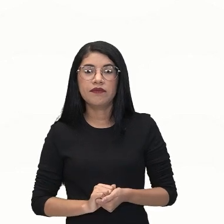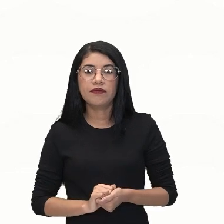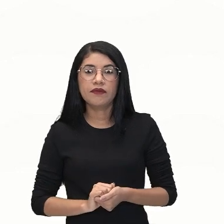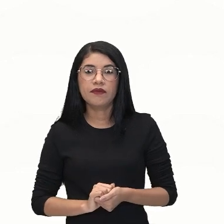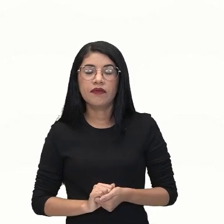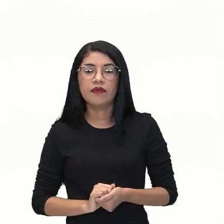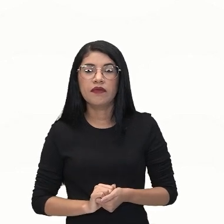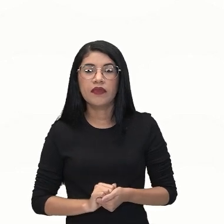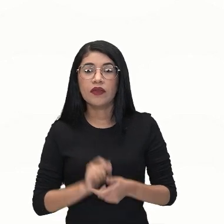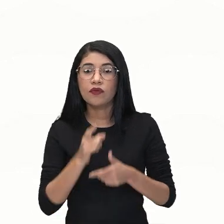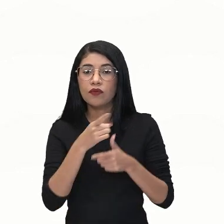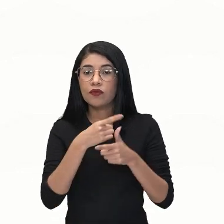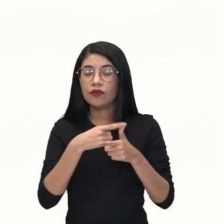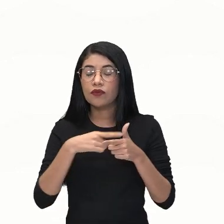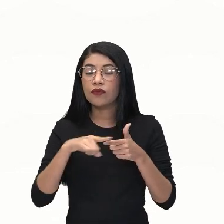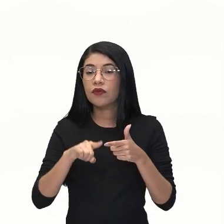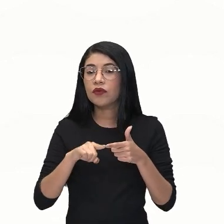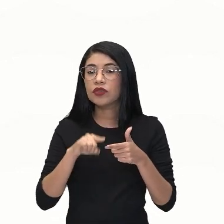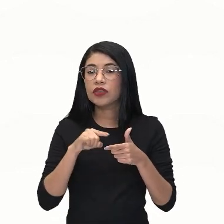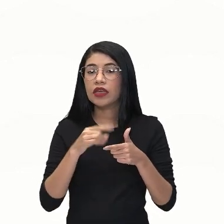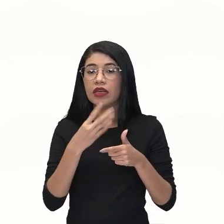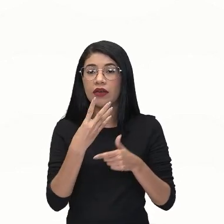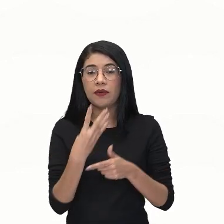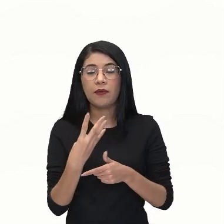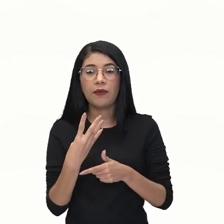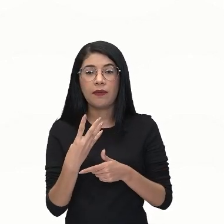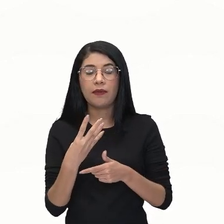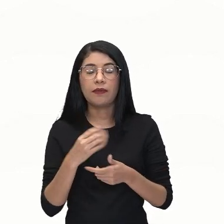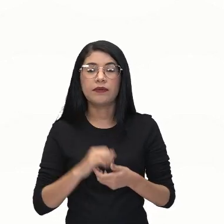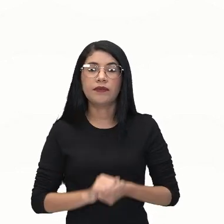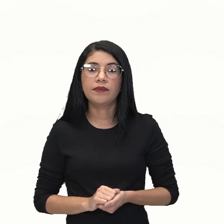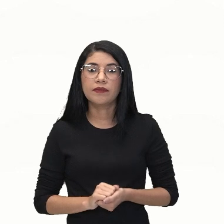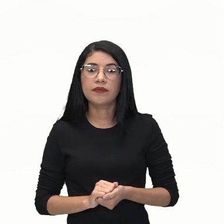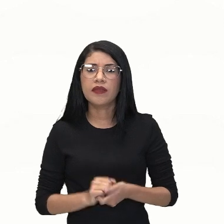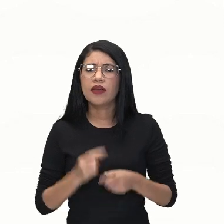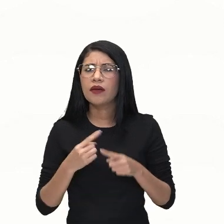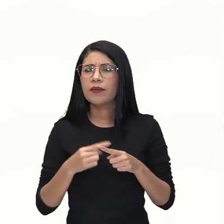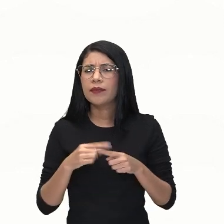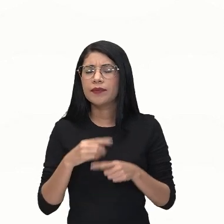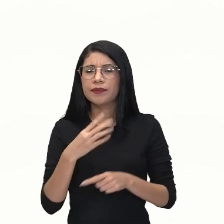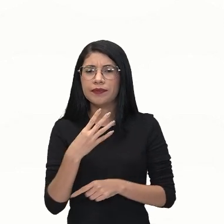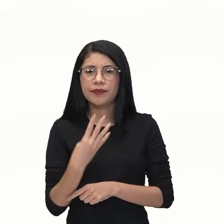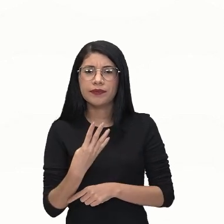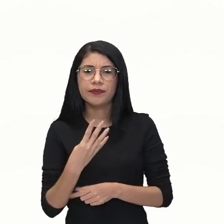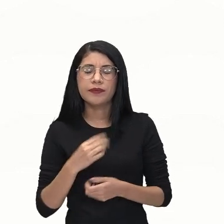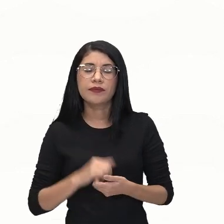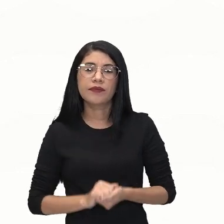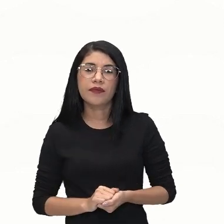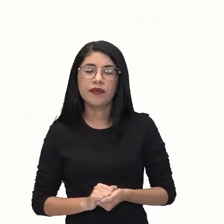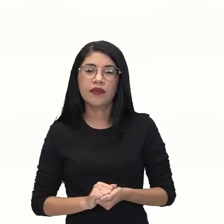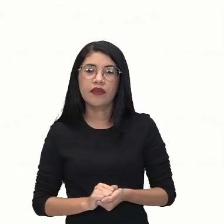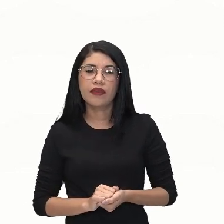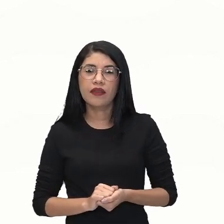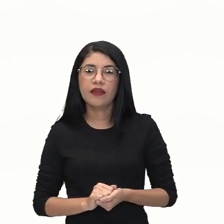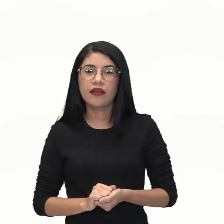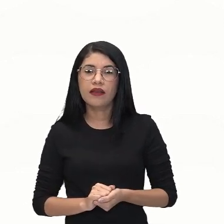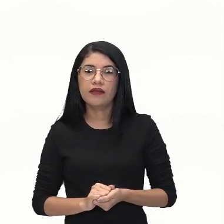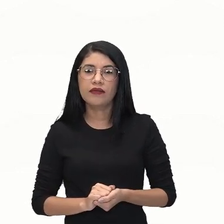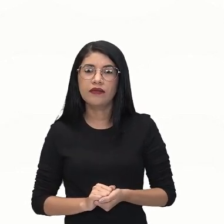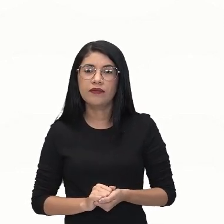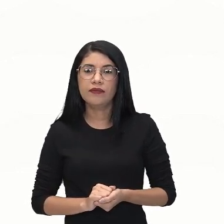esse tempo em 4 partes. Por que 4 partes? Porque